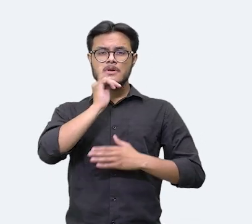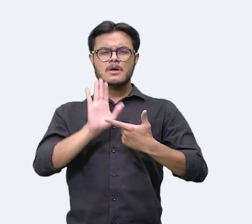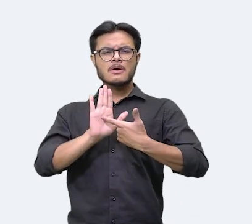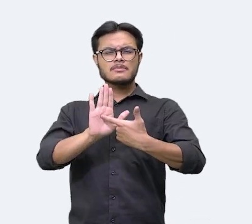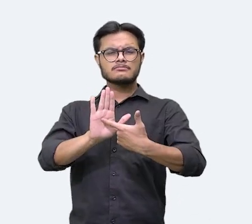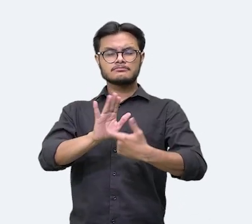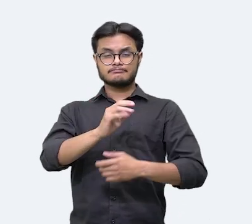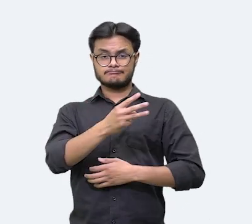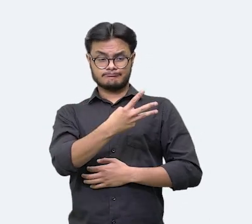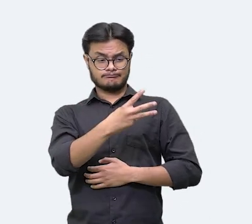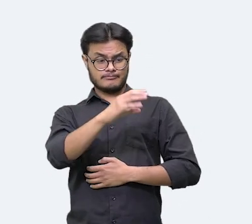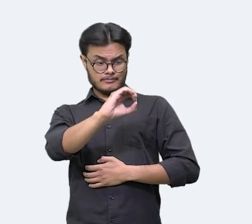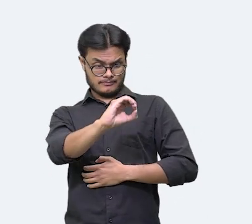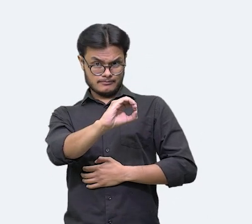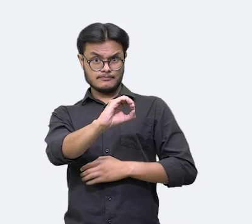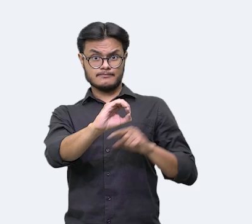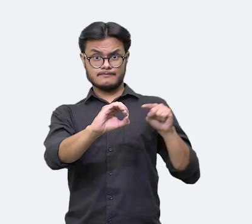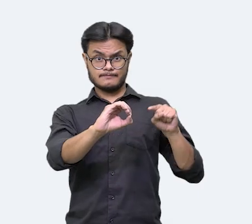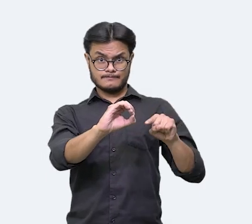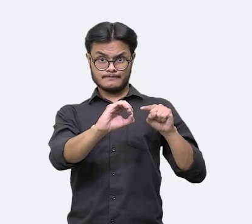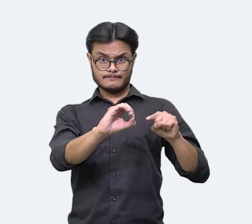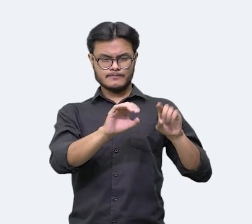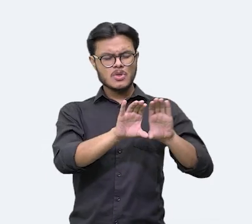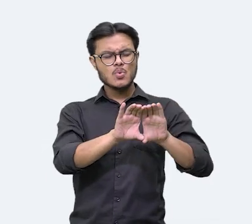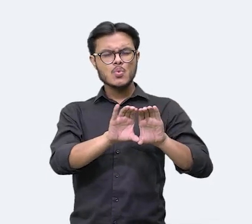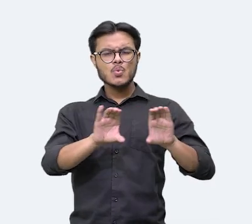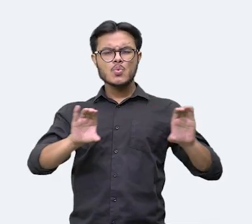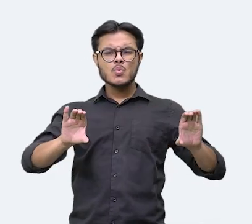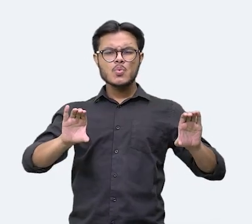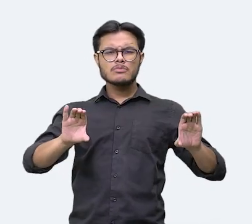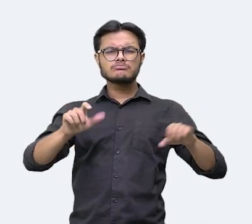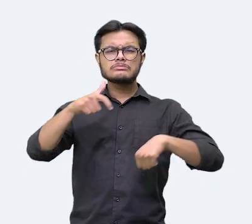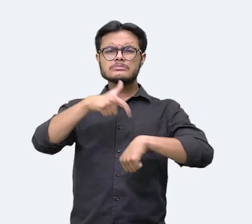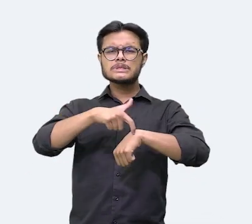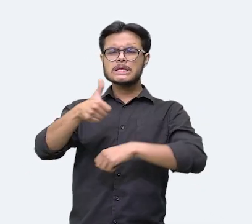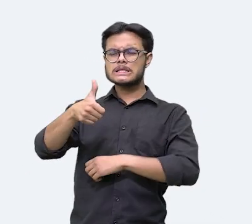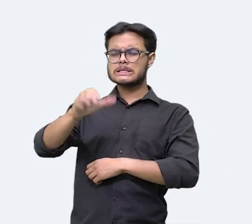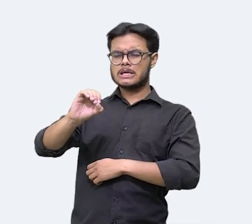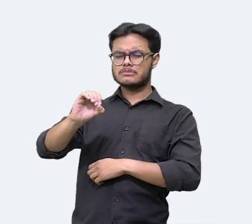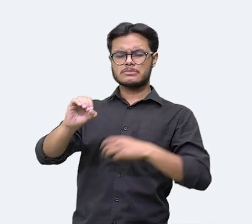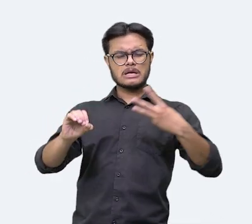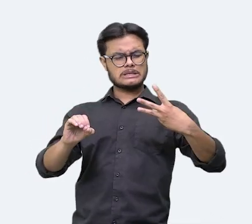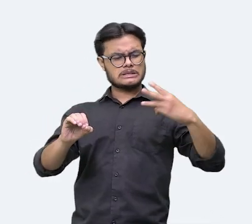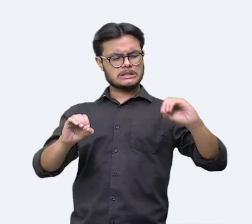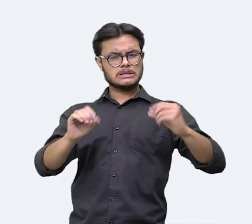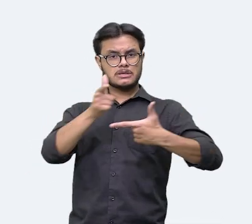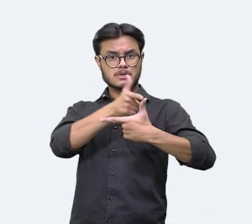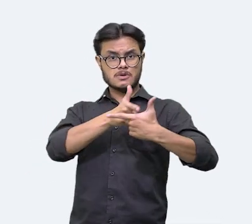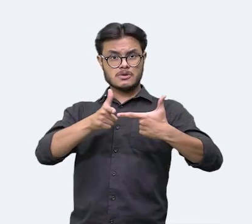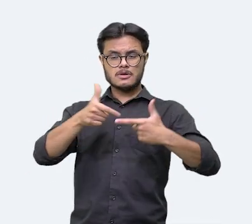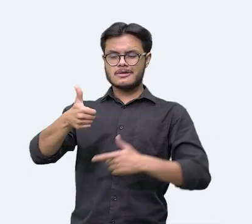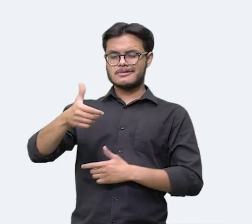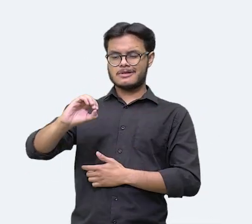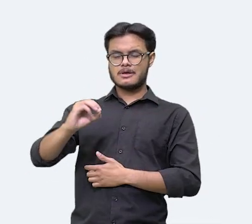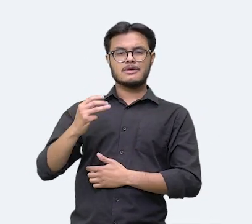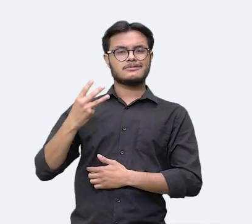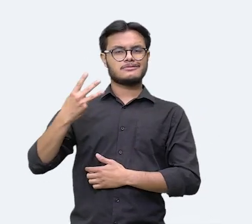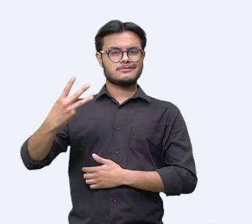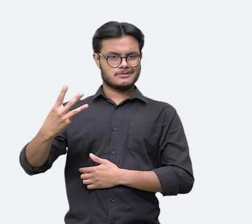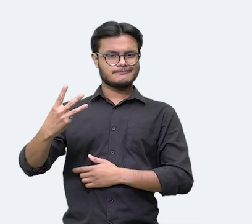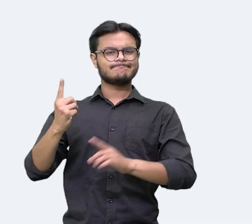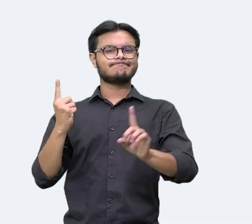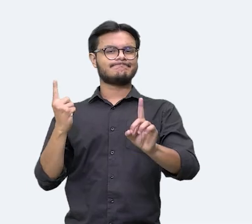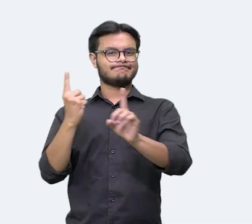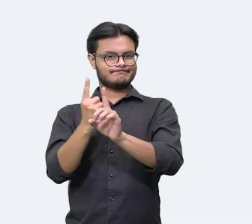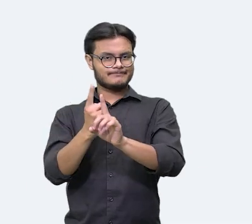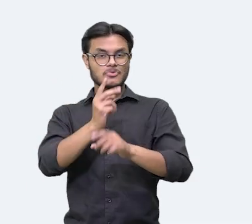eu tiver 30 coulomb de carga passando no fio em 10 segundos, basta dividir 30 por 10, nós vamos ter 3 ampere. Ampere